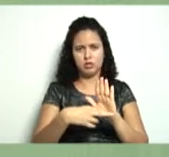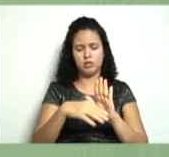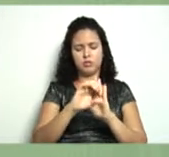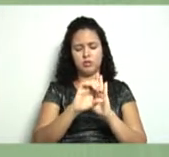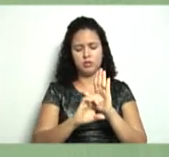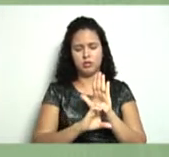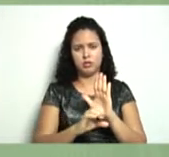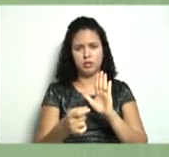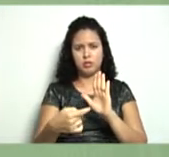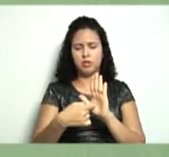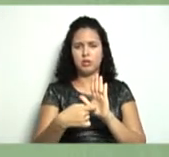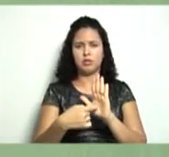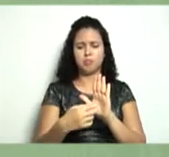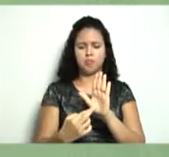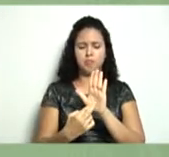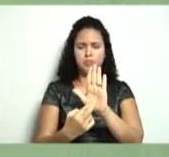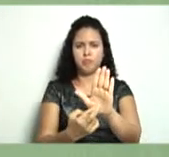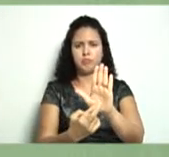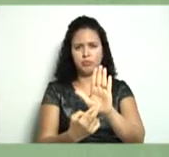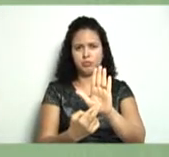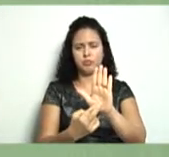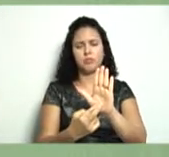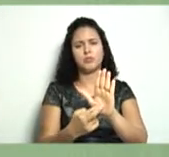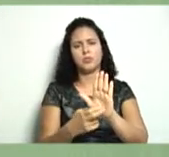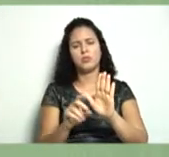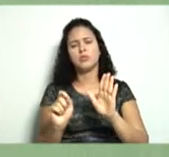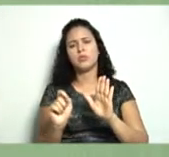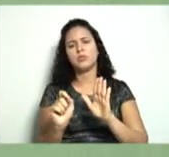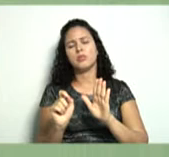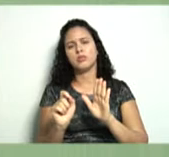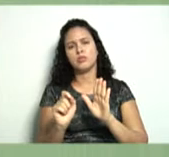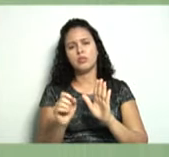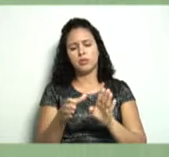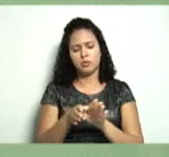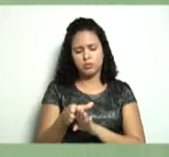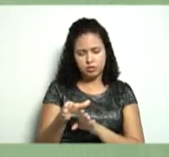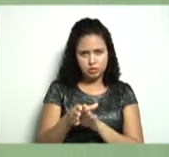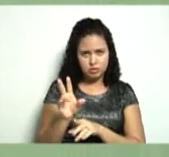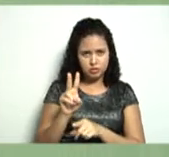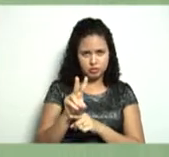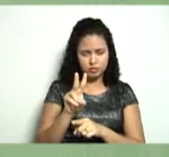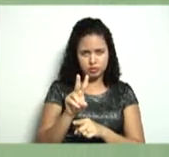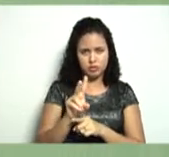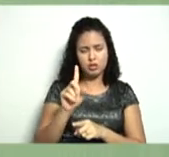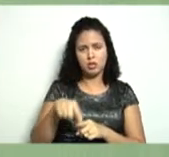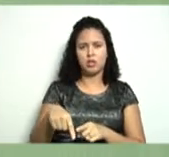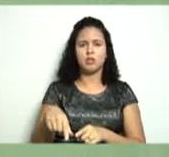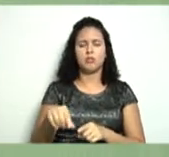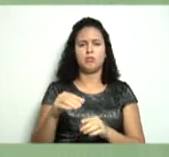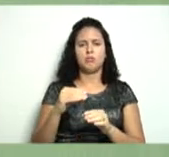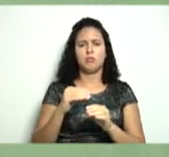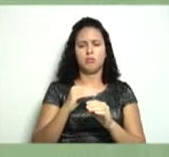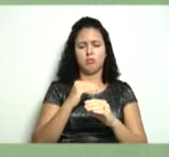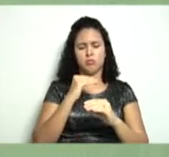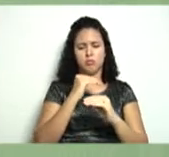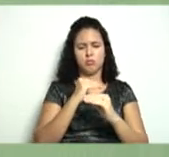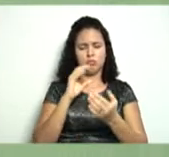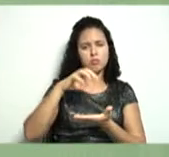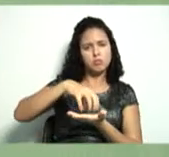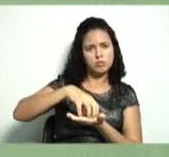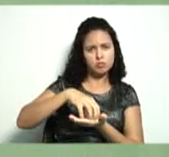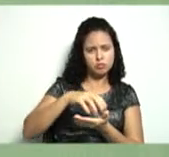e lá é que trazia essa definição. Conselho Fiscal é o órgão ordinário de fiscalização